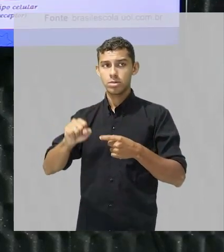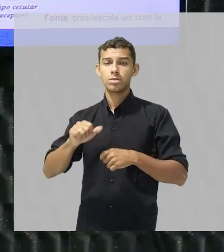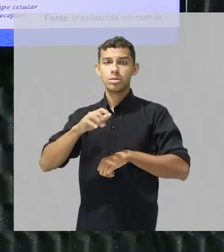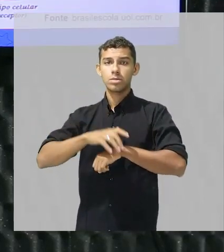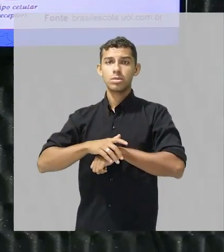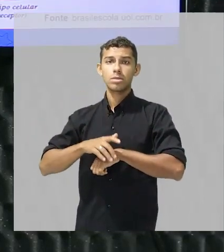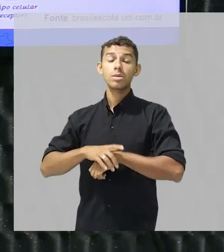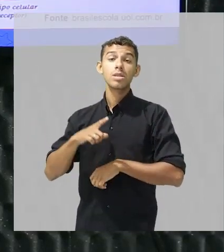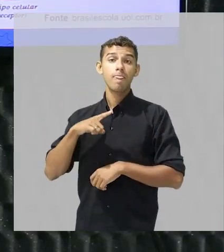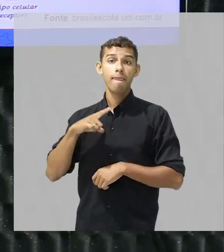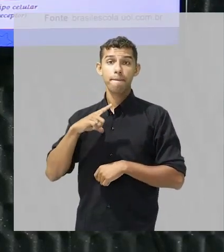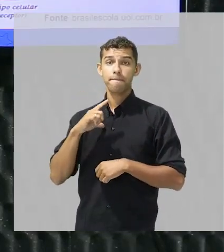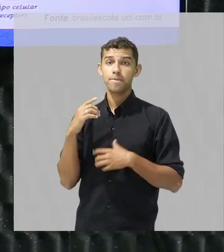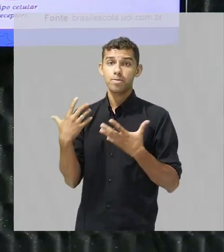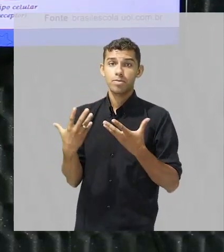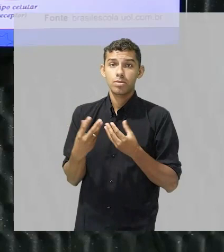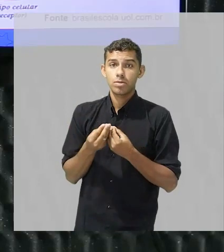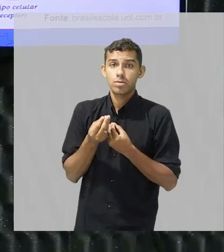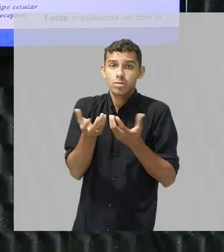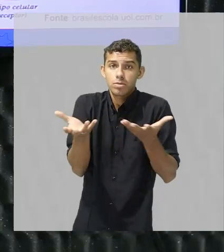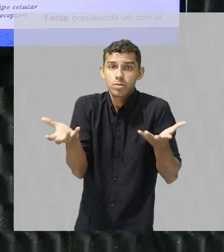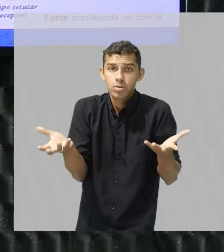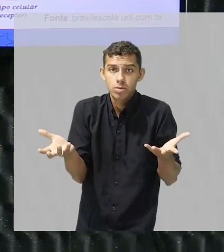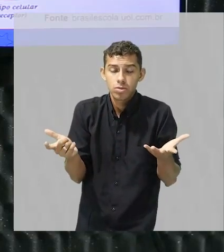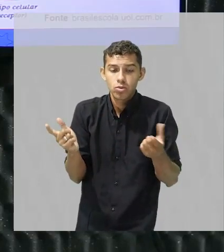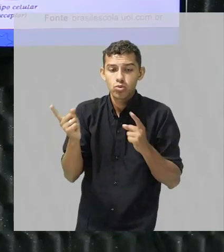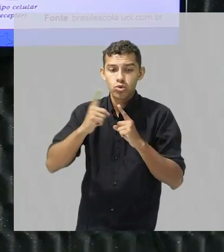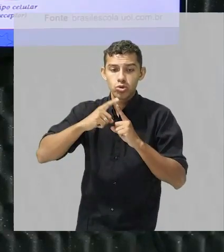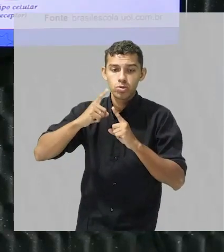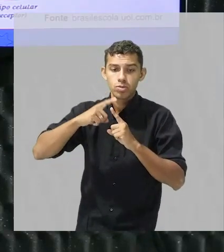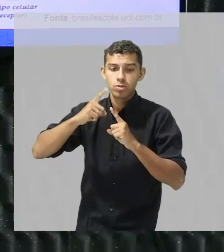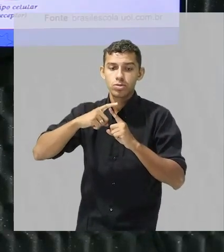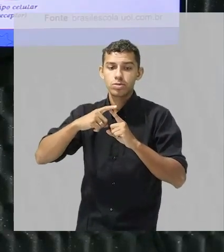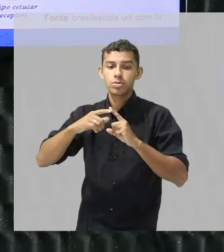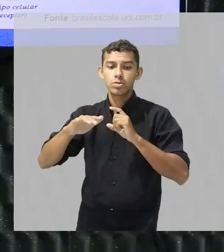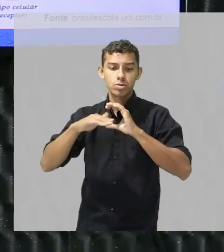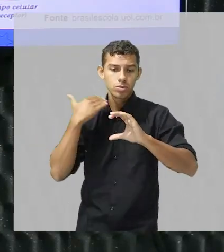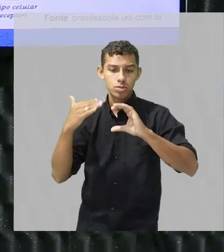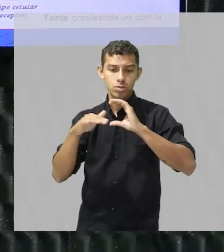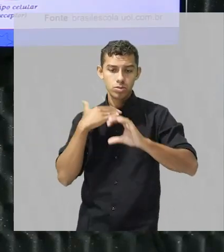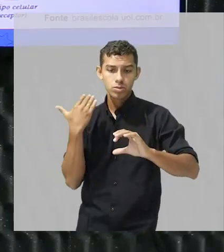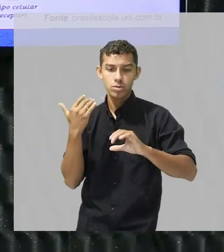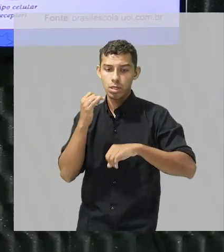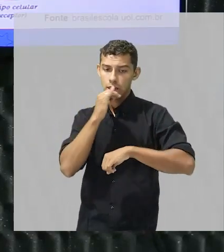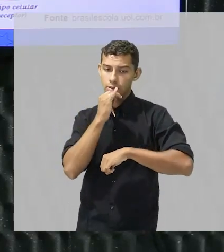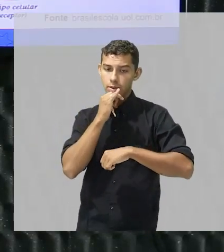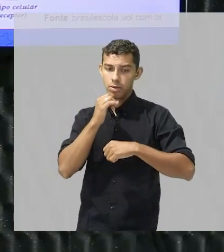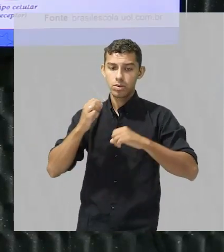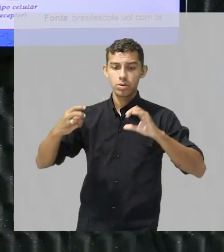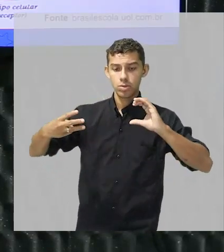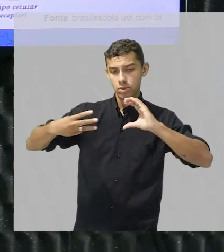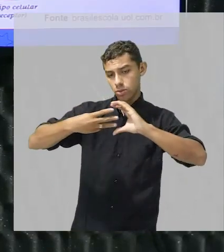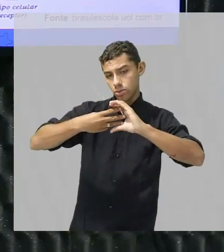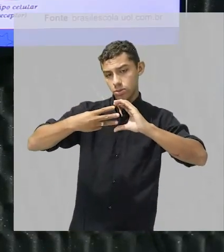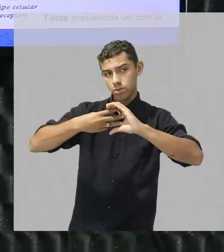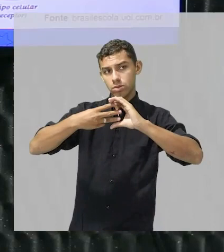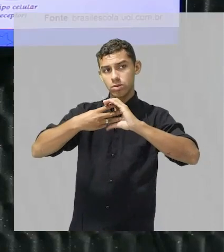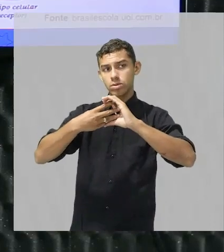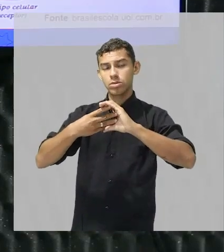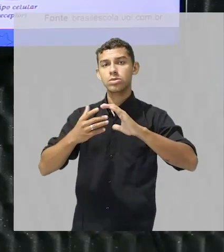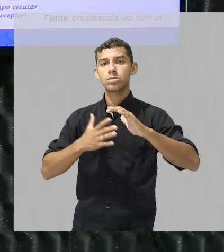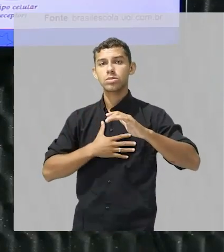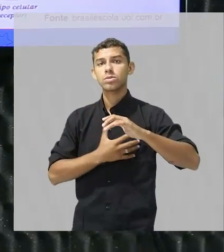cérebro. Ela quer mandar, por exemplo, um tipo de mensagem, um comando para uma célula que está aqui acima dos